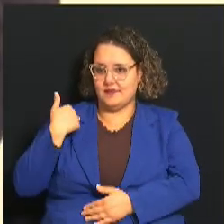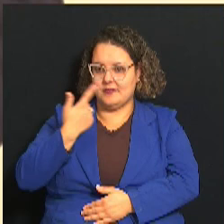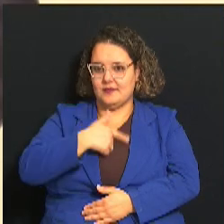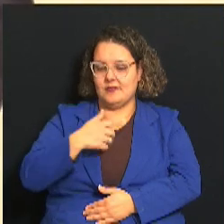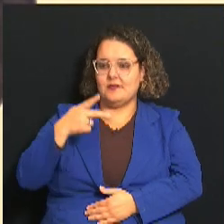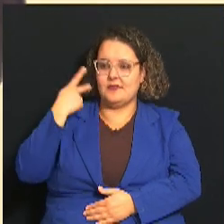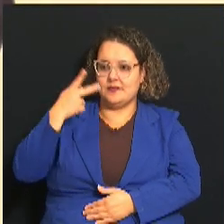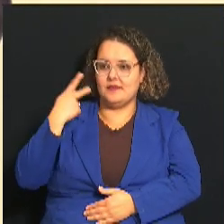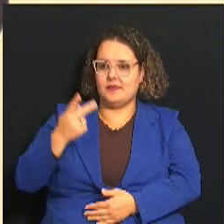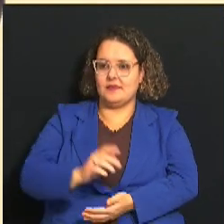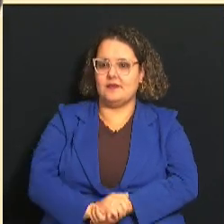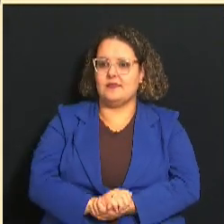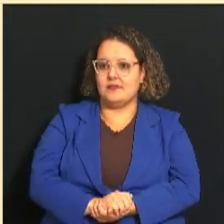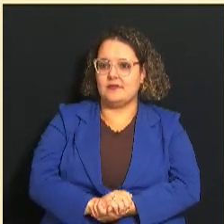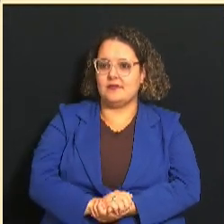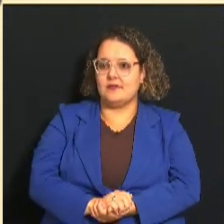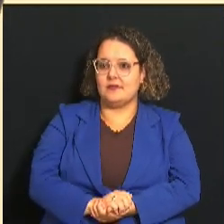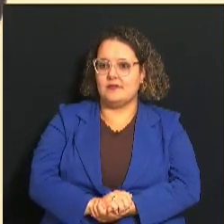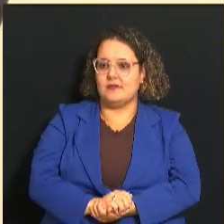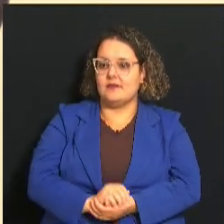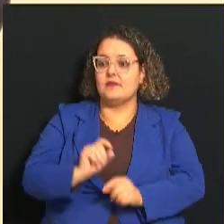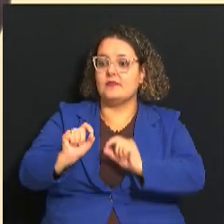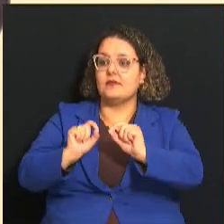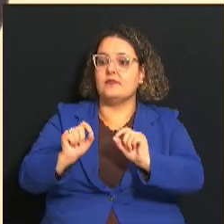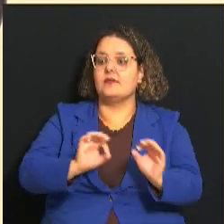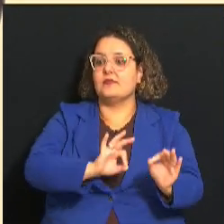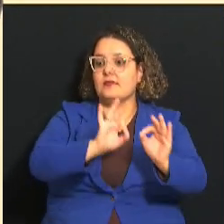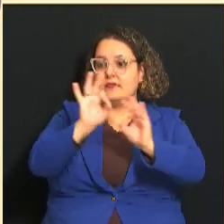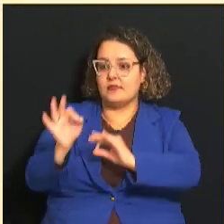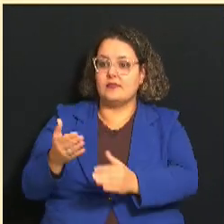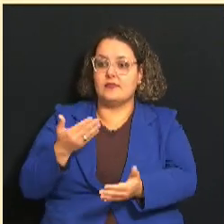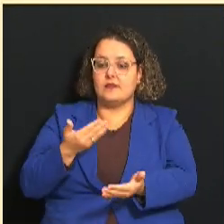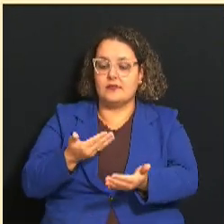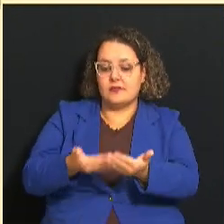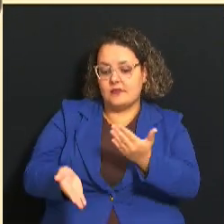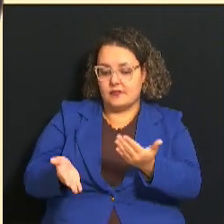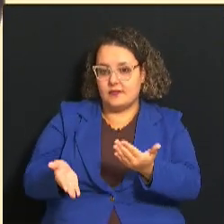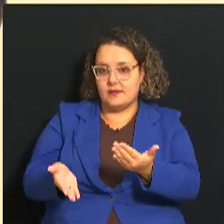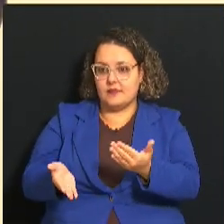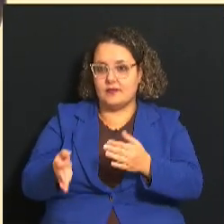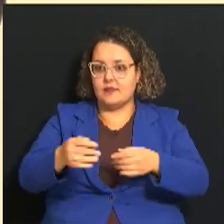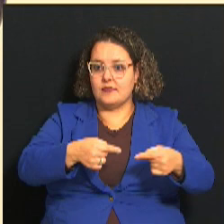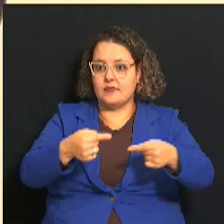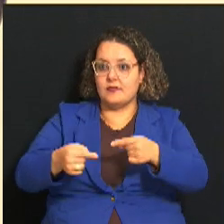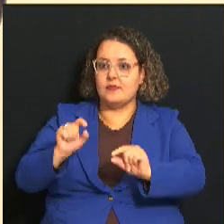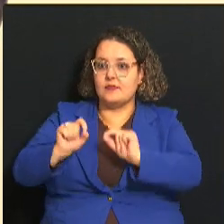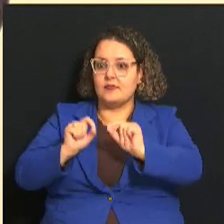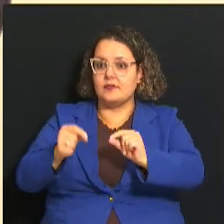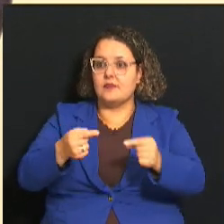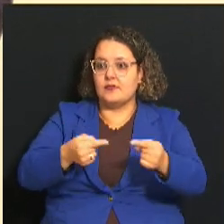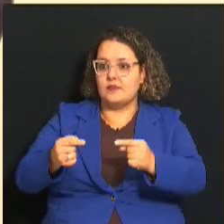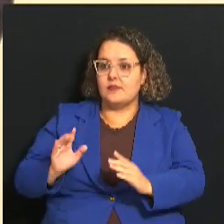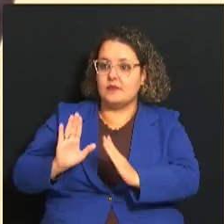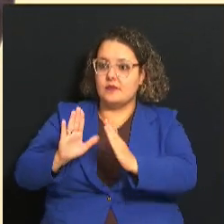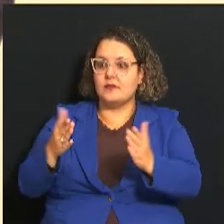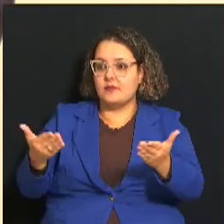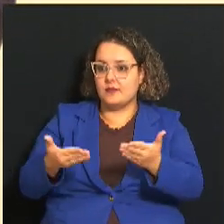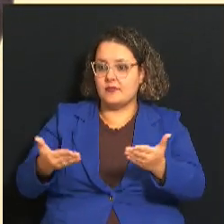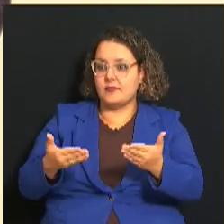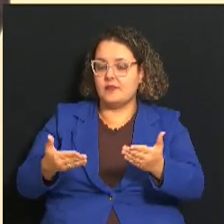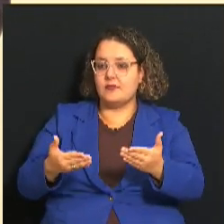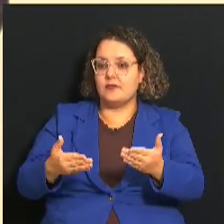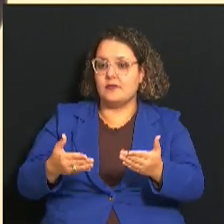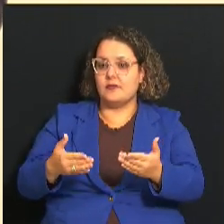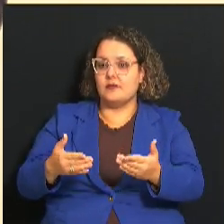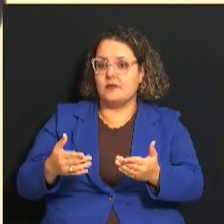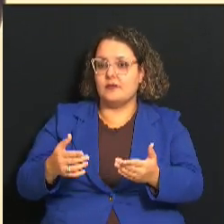Vereador, quem perdeu a discussão aqui, o começo da discussão, o que foi debatido nessa frente de hoje, para que